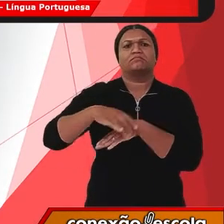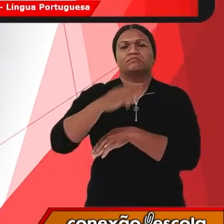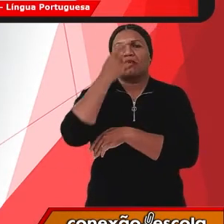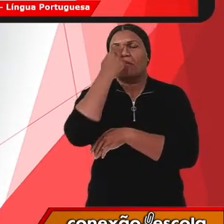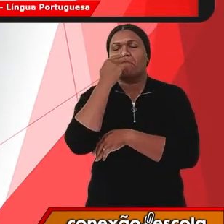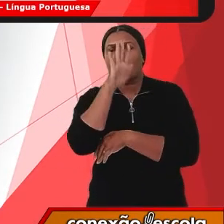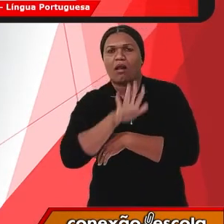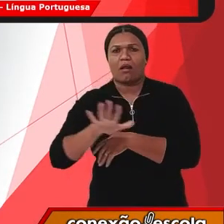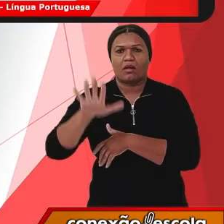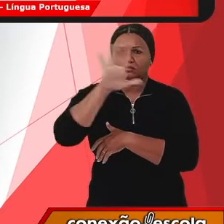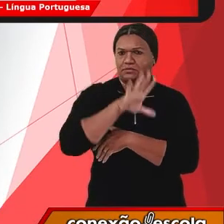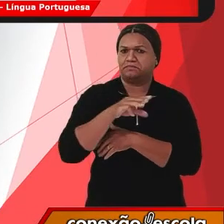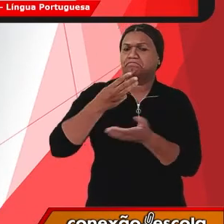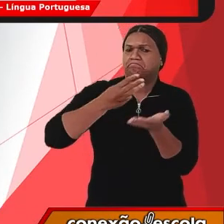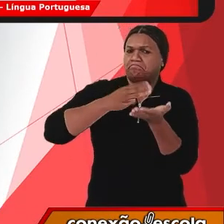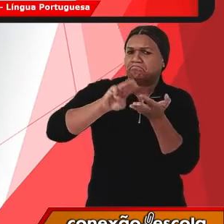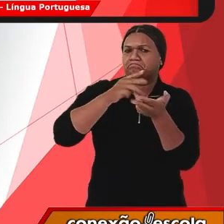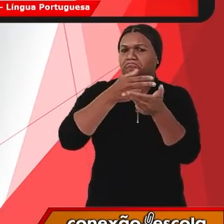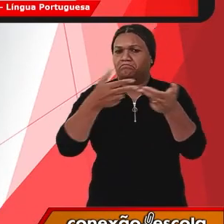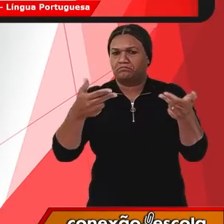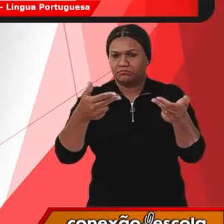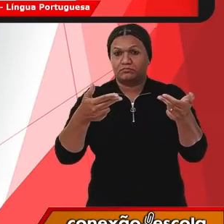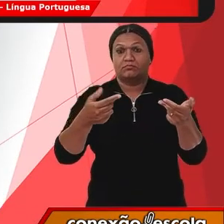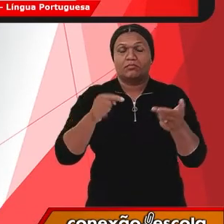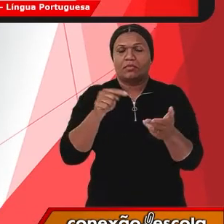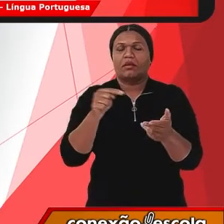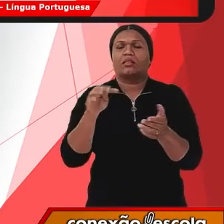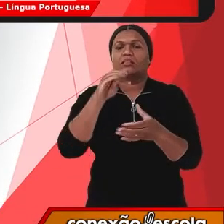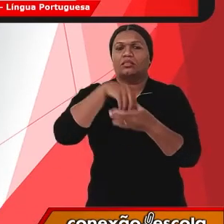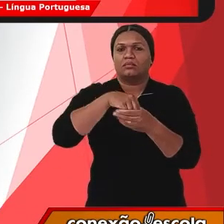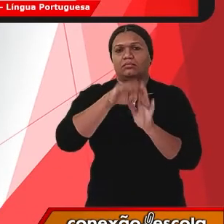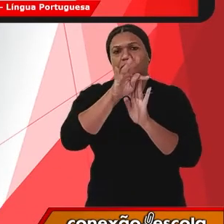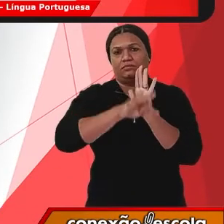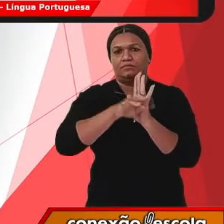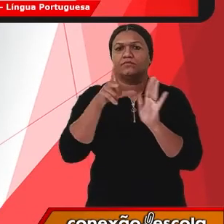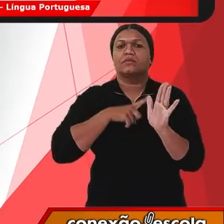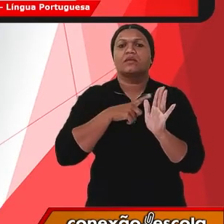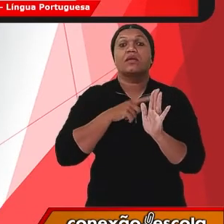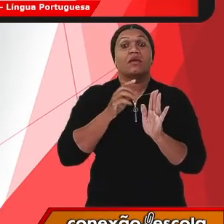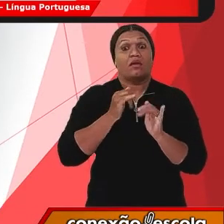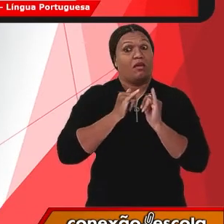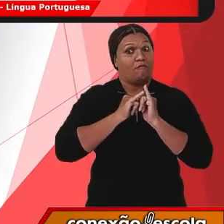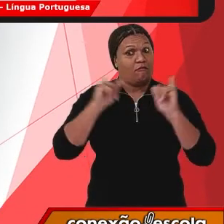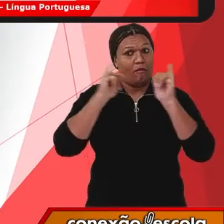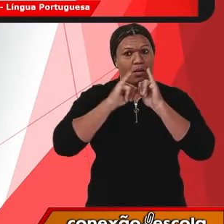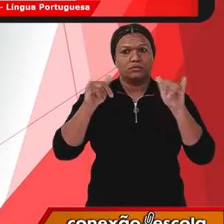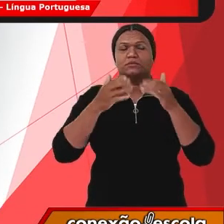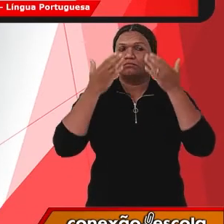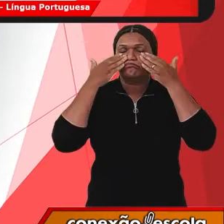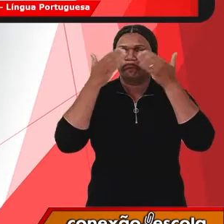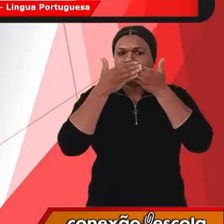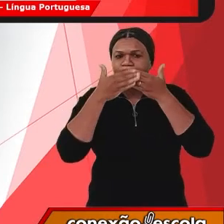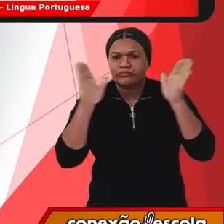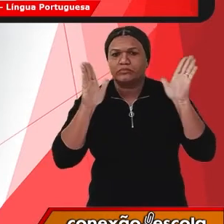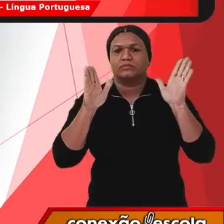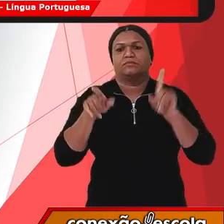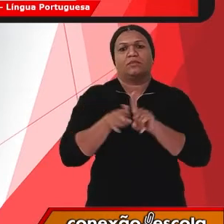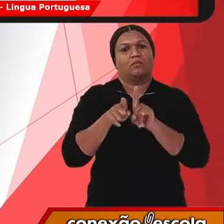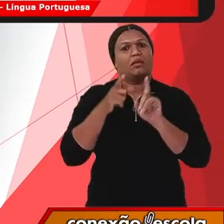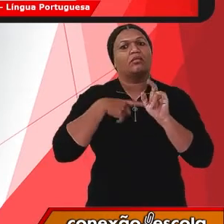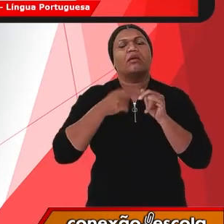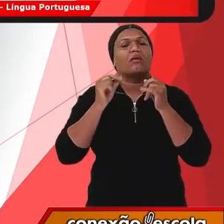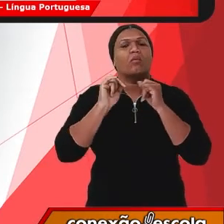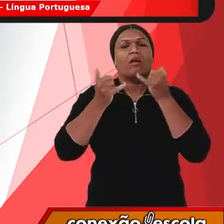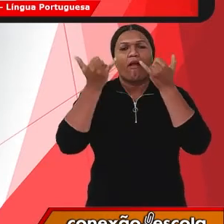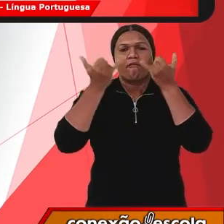na construção dele a informações que ficam explícitas e as informações que